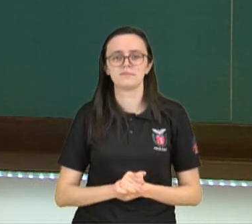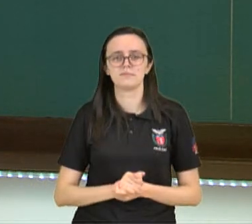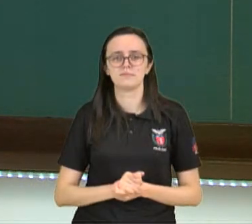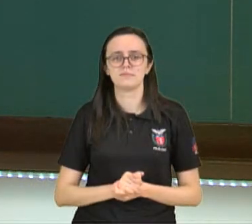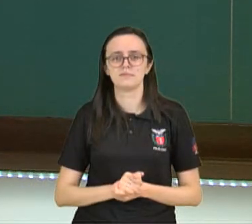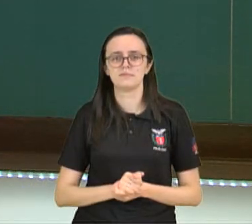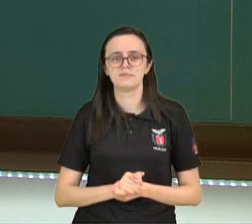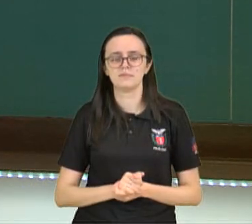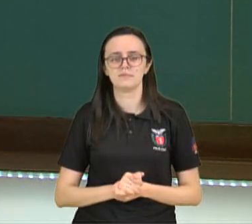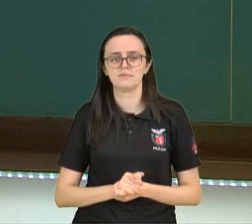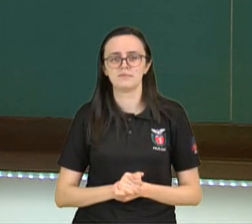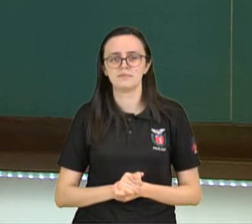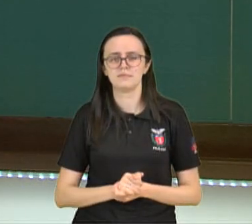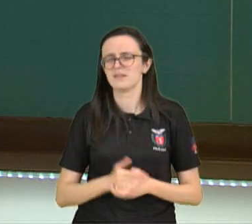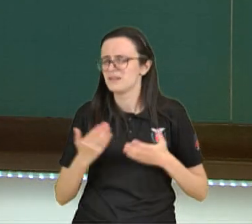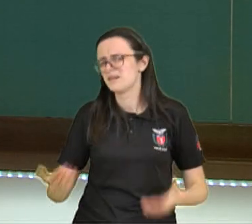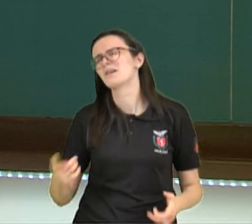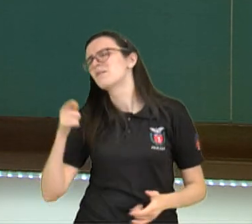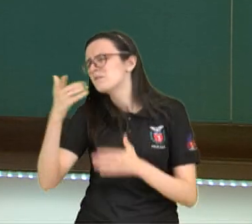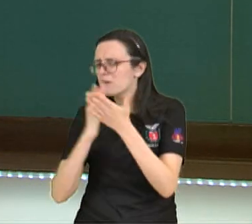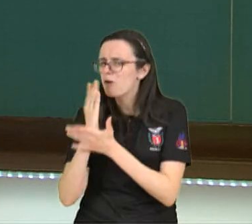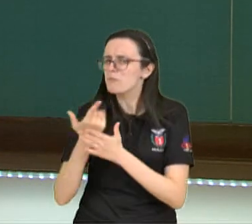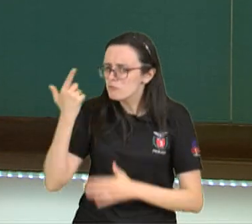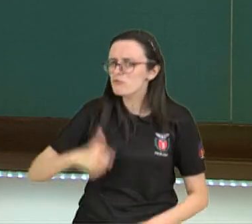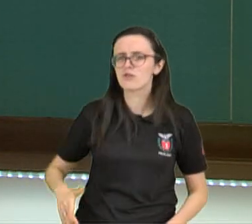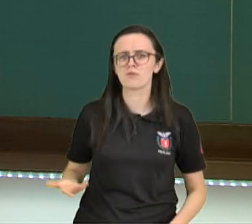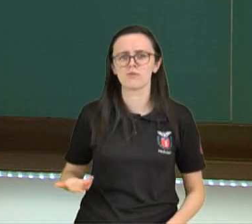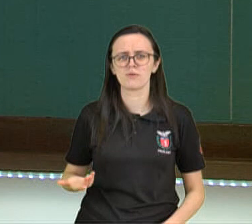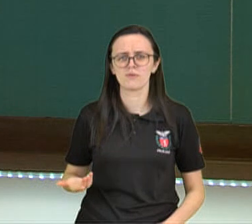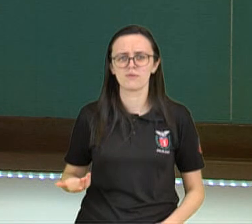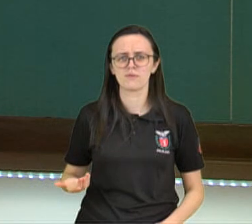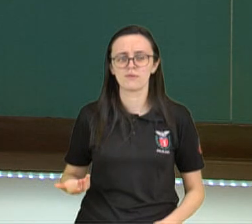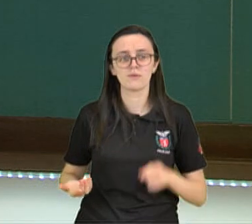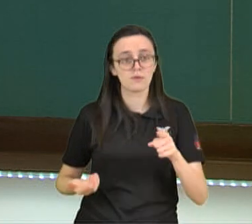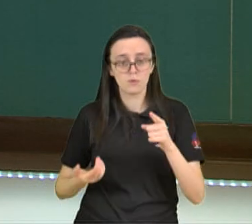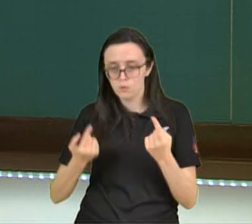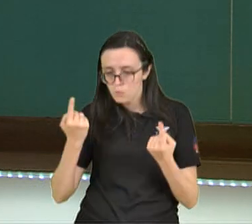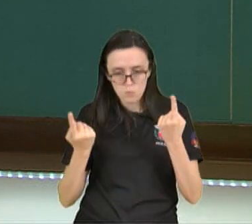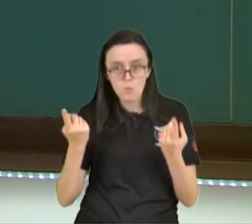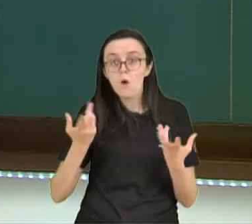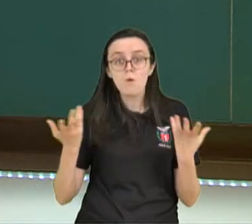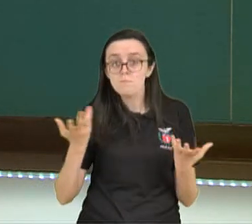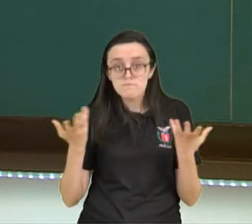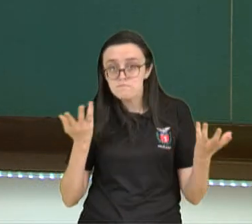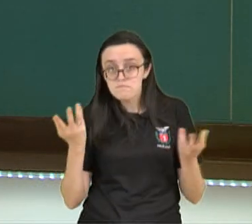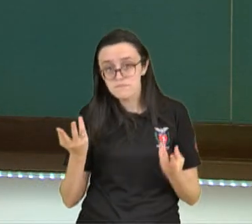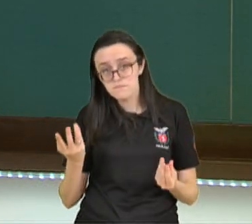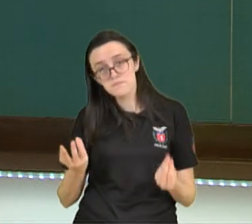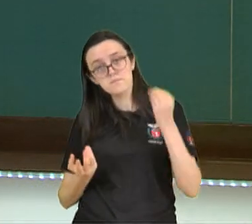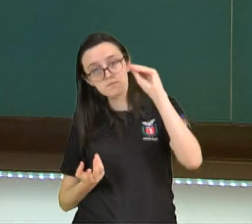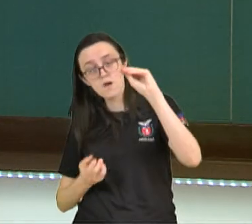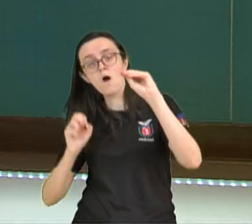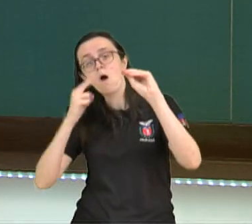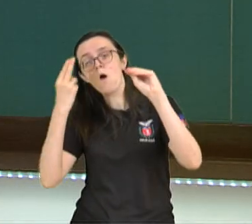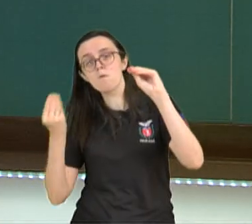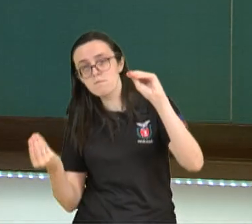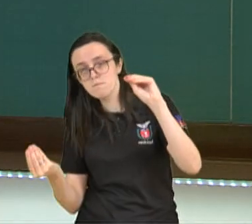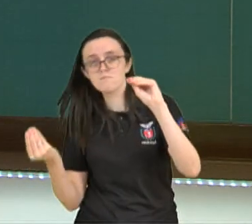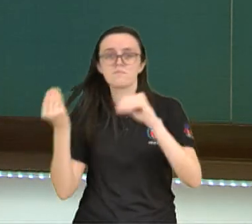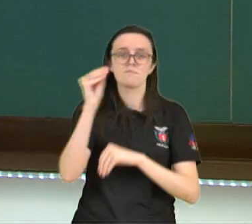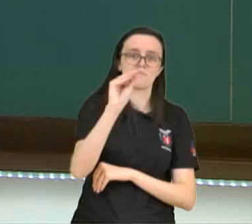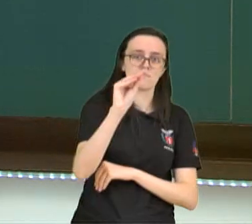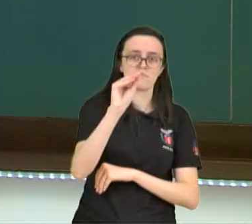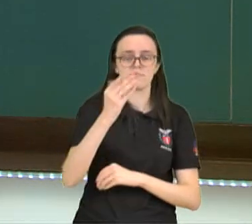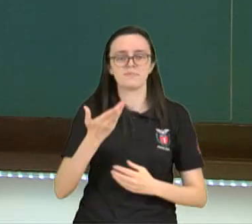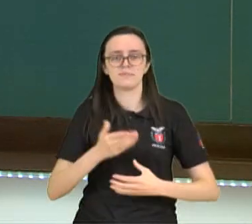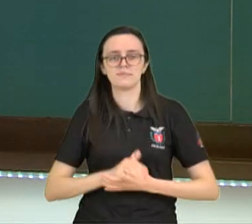Já? Você me incomodando outra vez? Então, já? Eres tu molestando outra vez? Ou